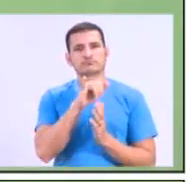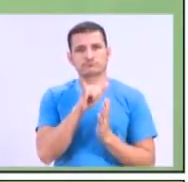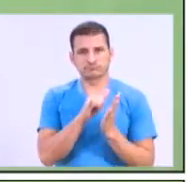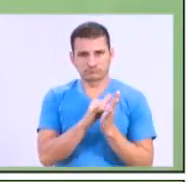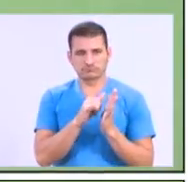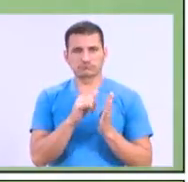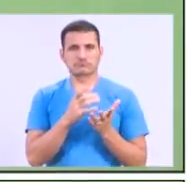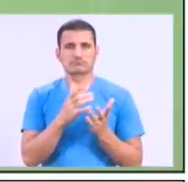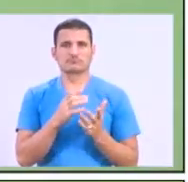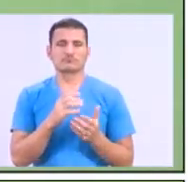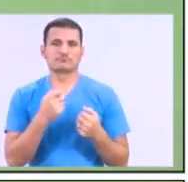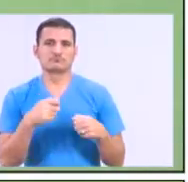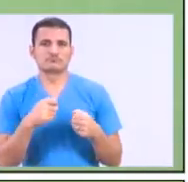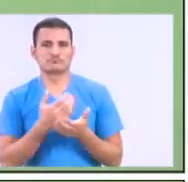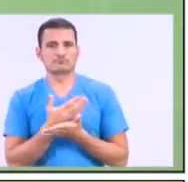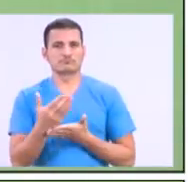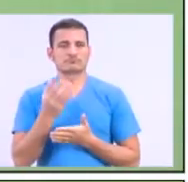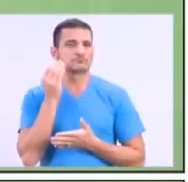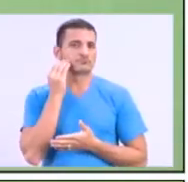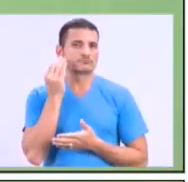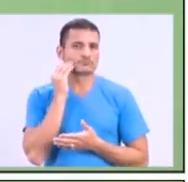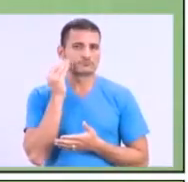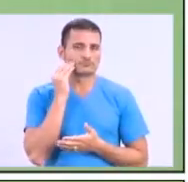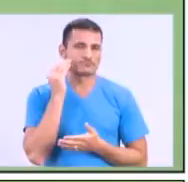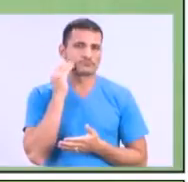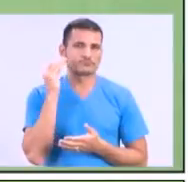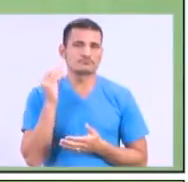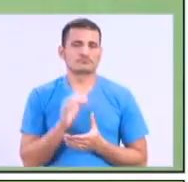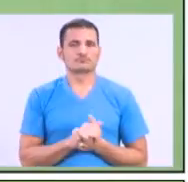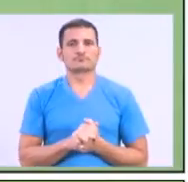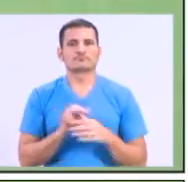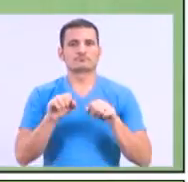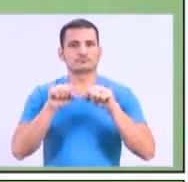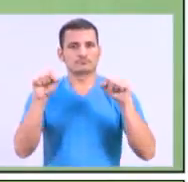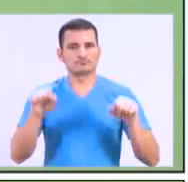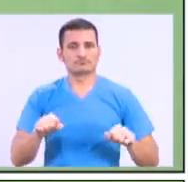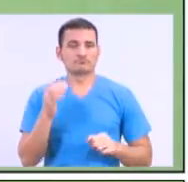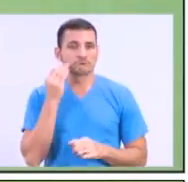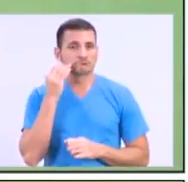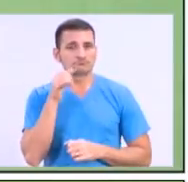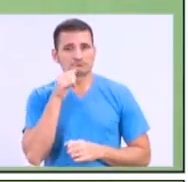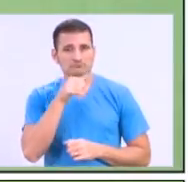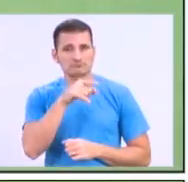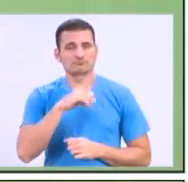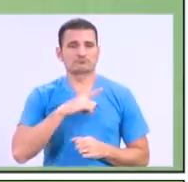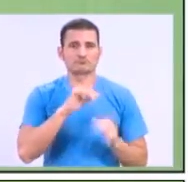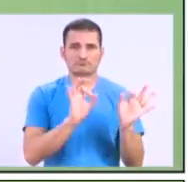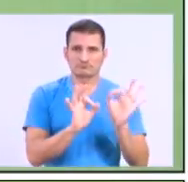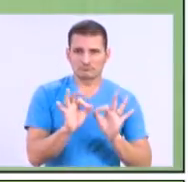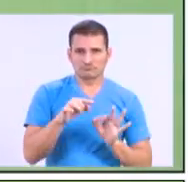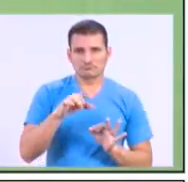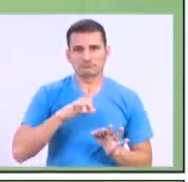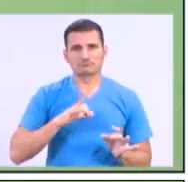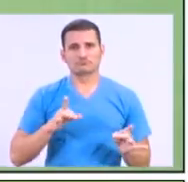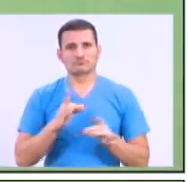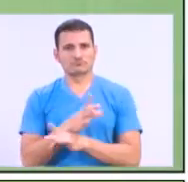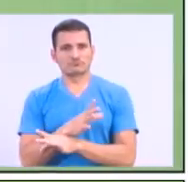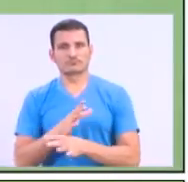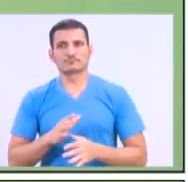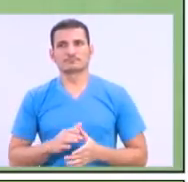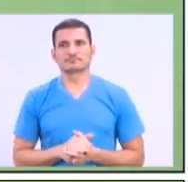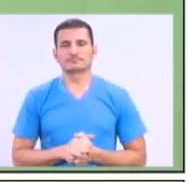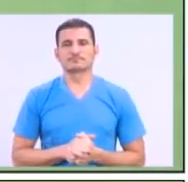nós precisamos inicialmente testar o nosso sistema para ver se está tudo configurado e se está pronto, né?